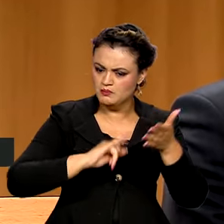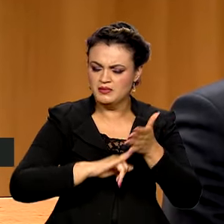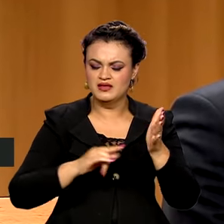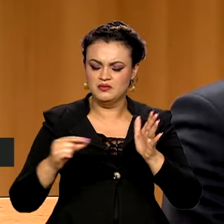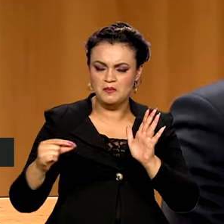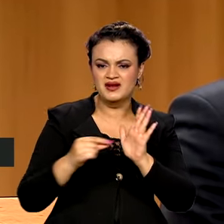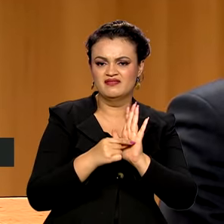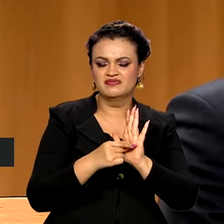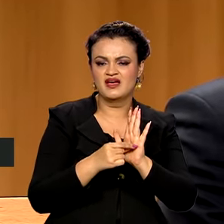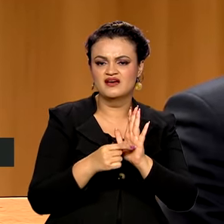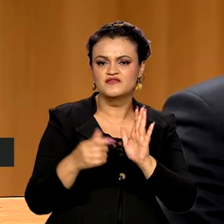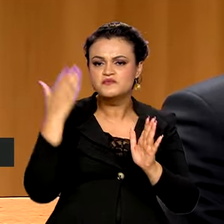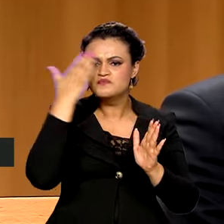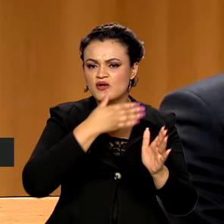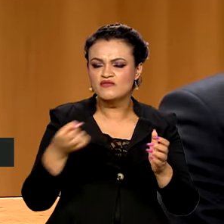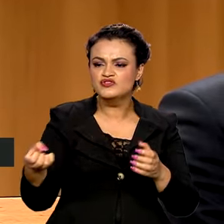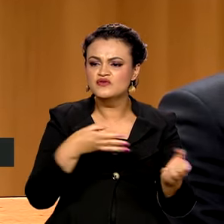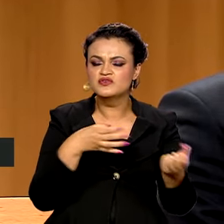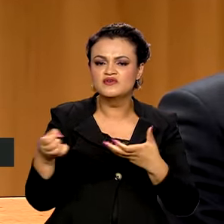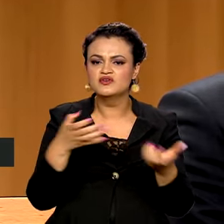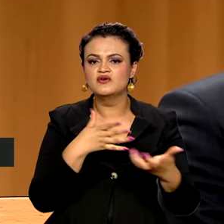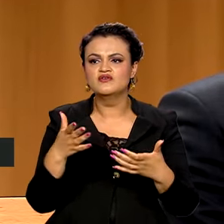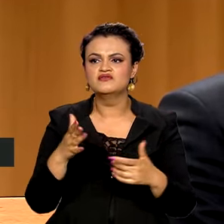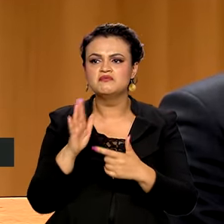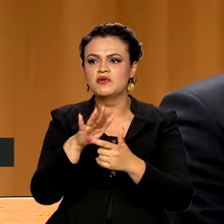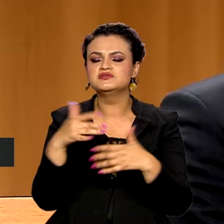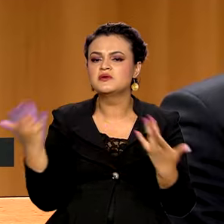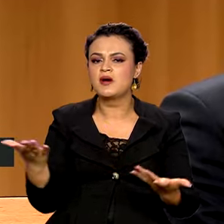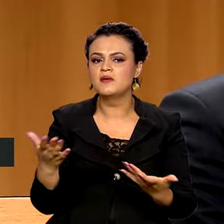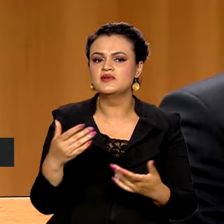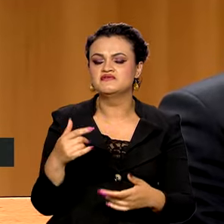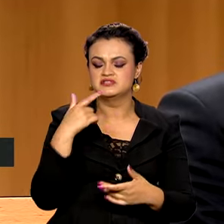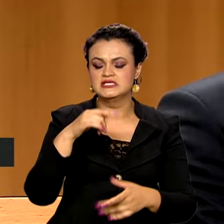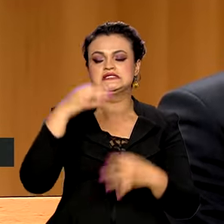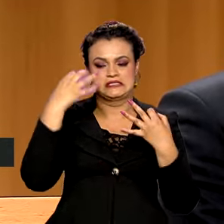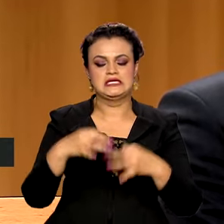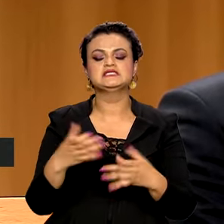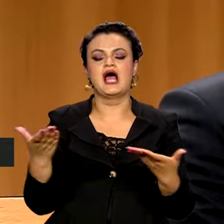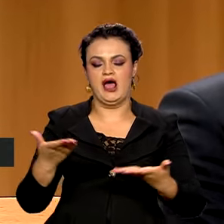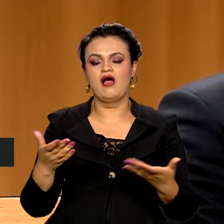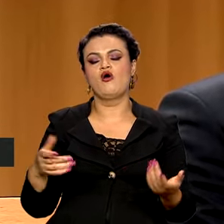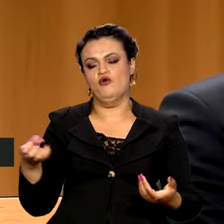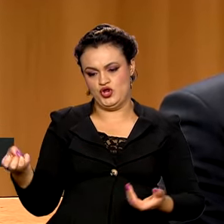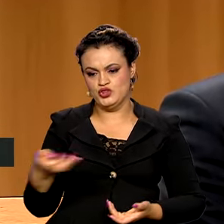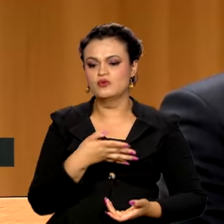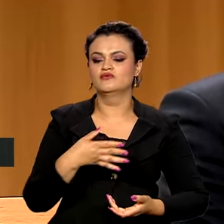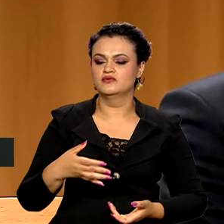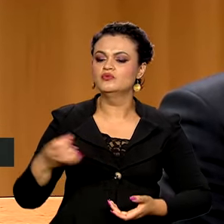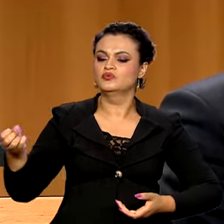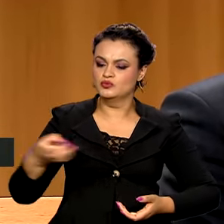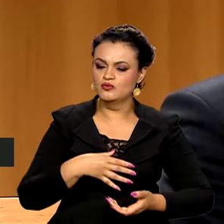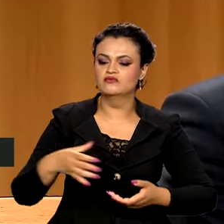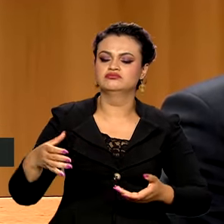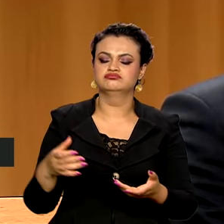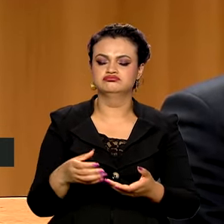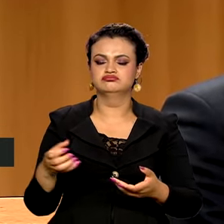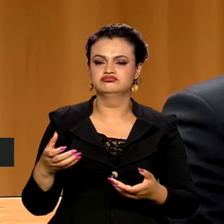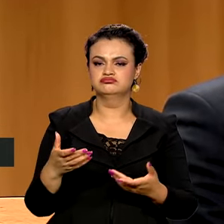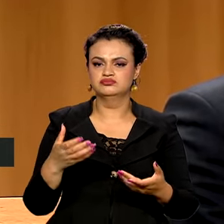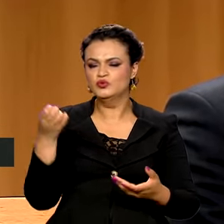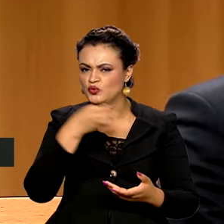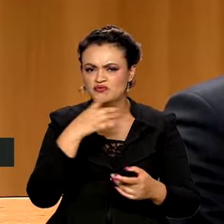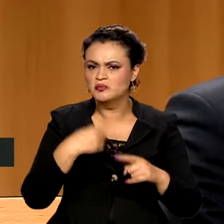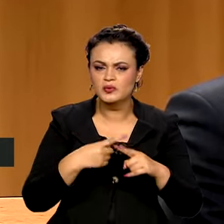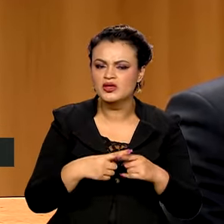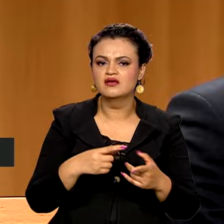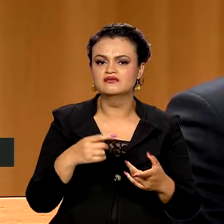ele apresenta de novo que faz com que o senhor fique confiante para nos dizer que uma nova parte dessa investigação começa a partir de